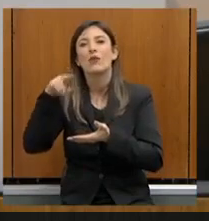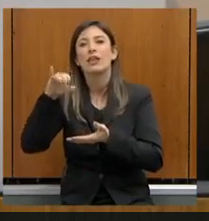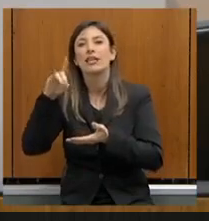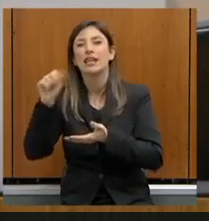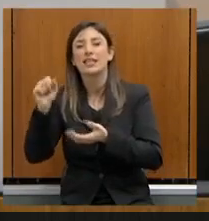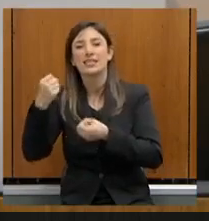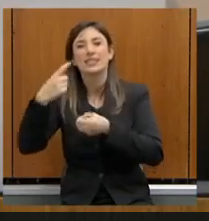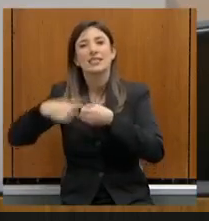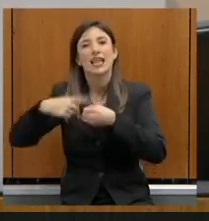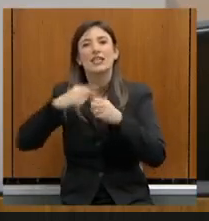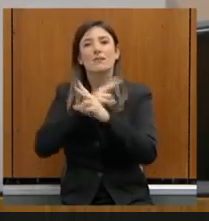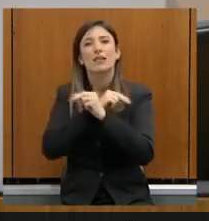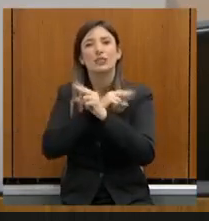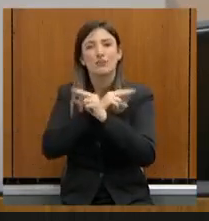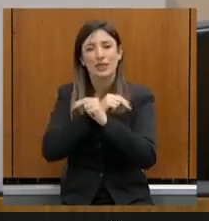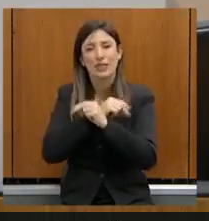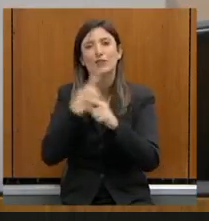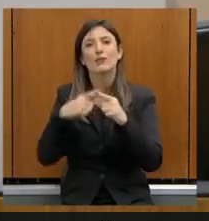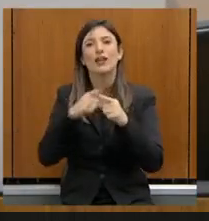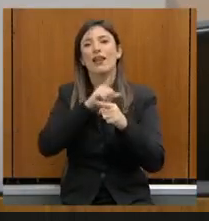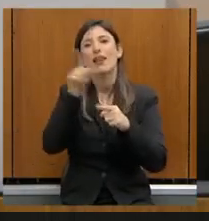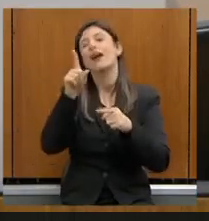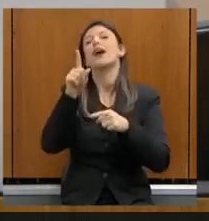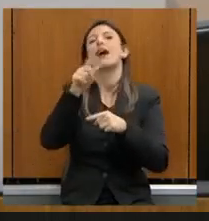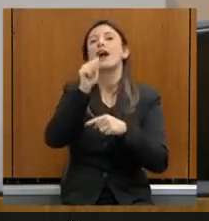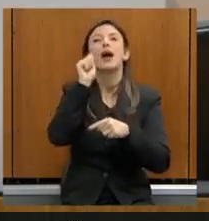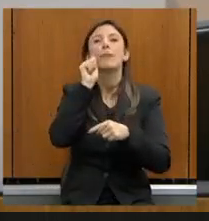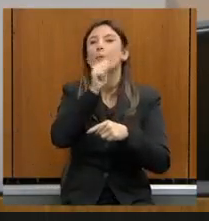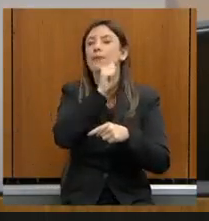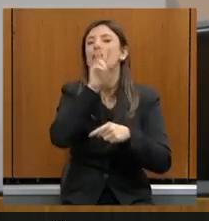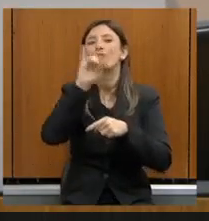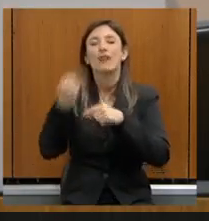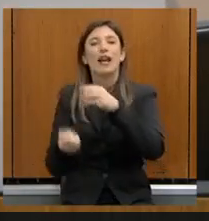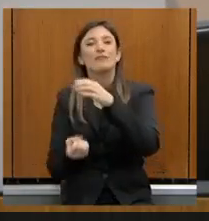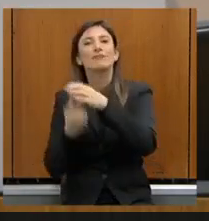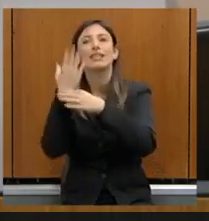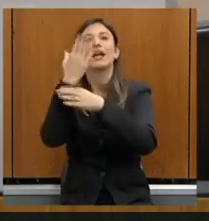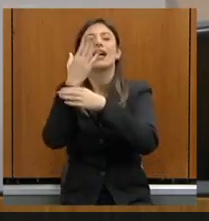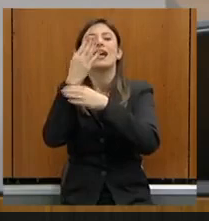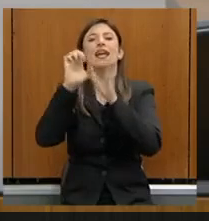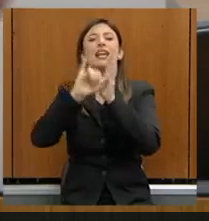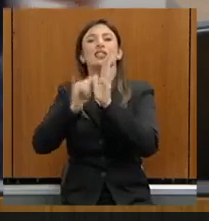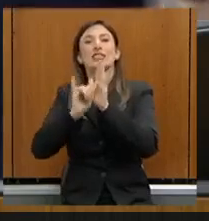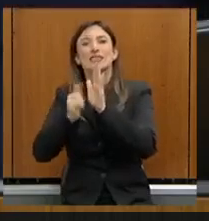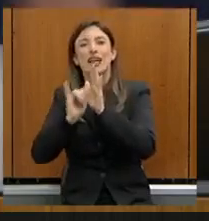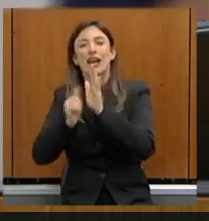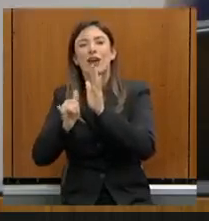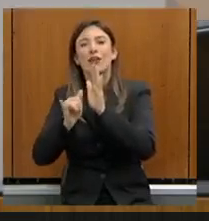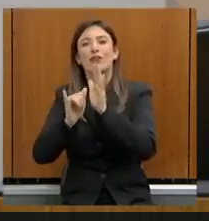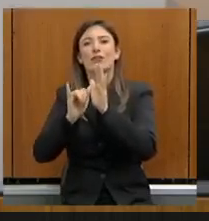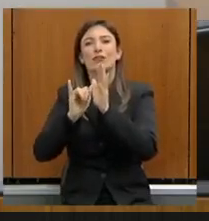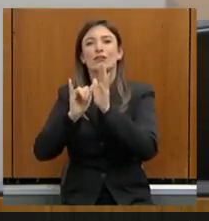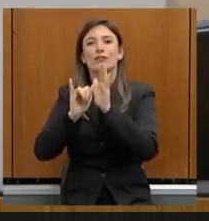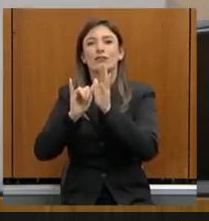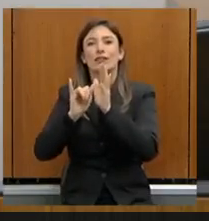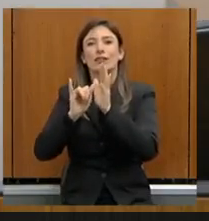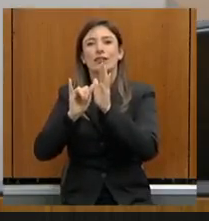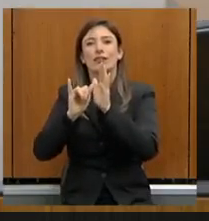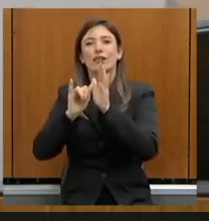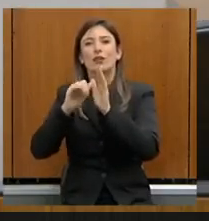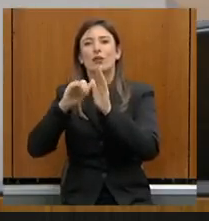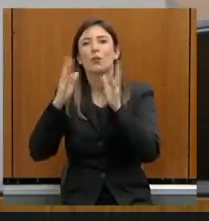sendo lançado lá através da Amapá, o edital requalifica pela Secretaria de